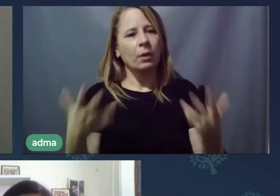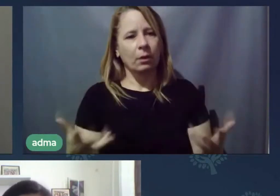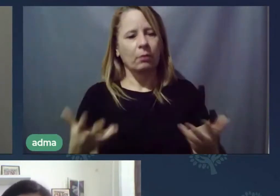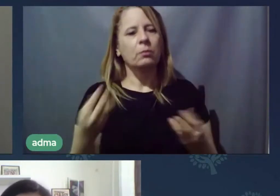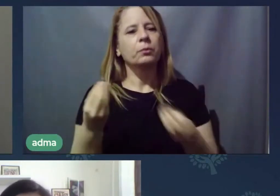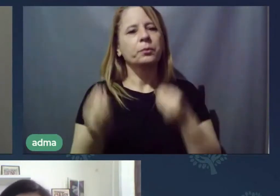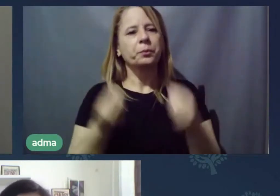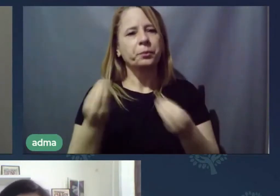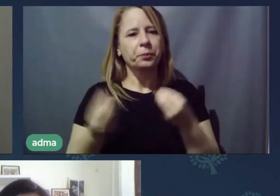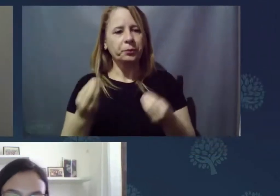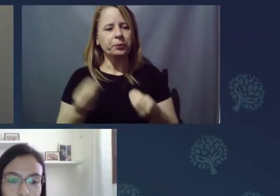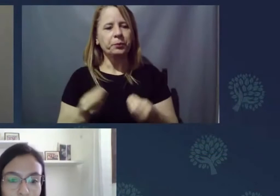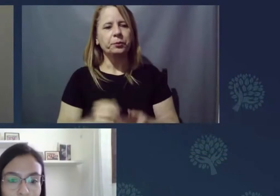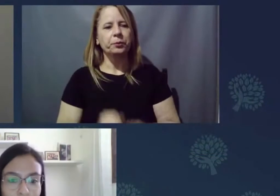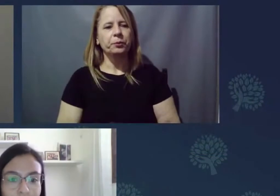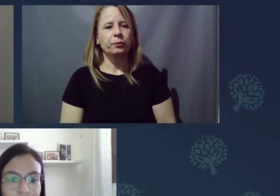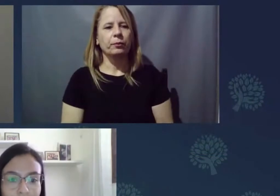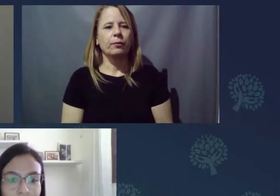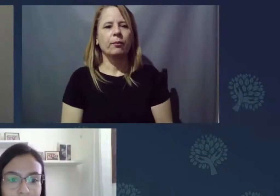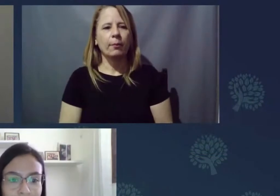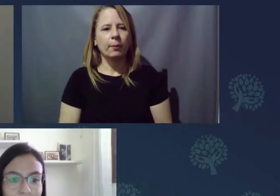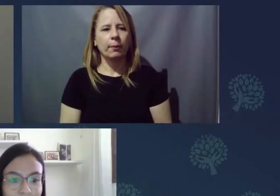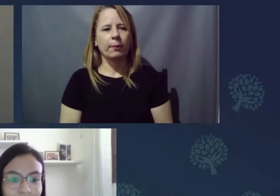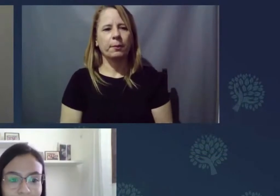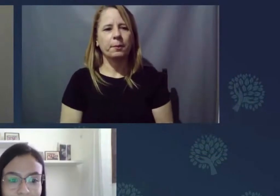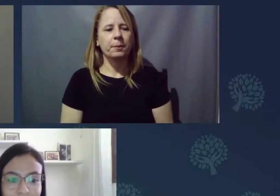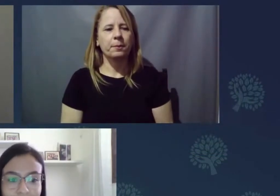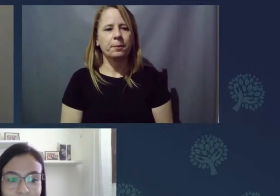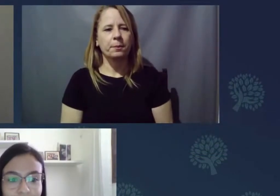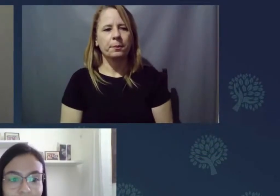mesmo. Gabriel vai colocando aqui na tela.